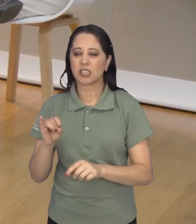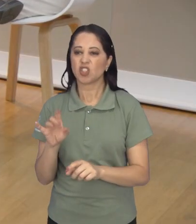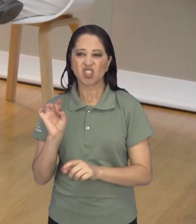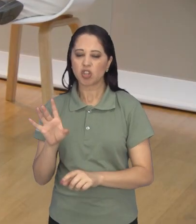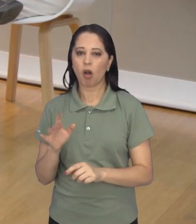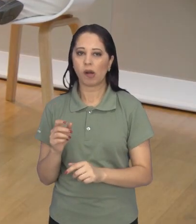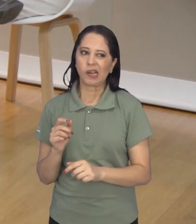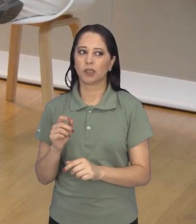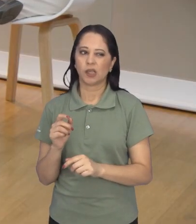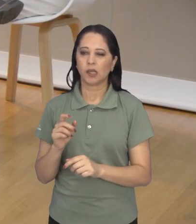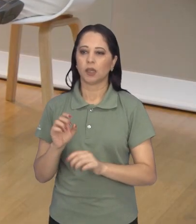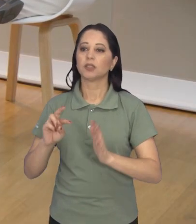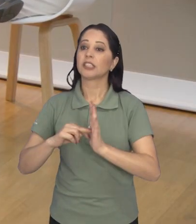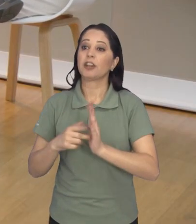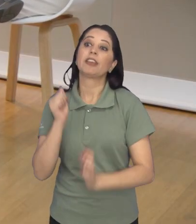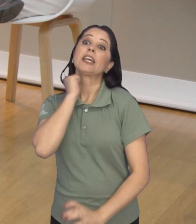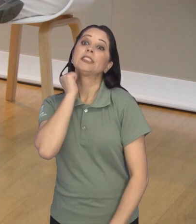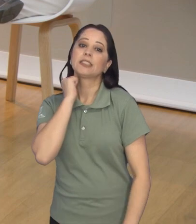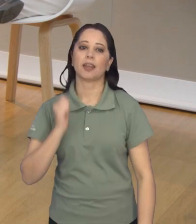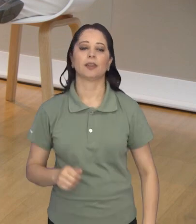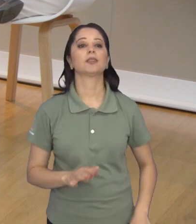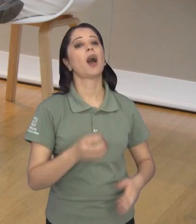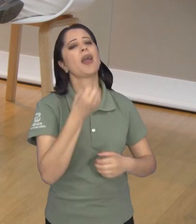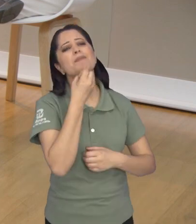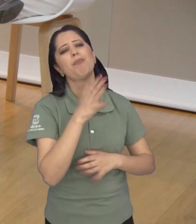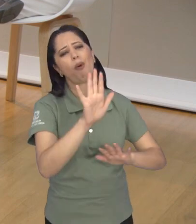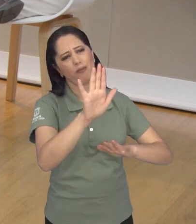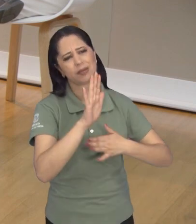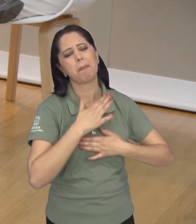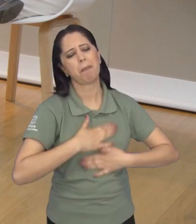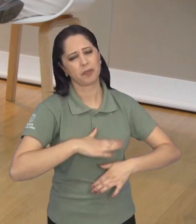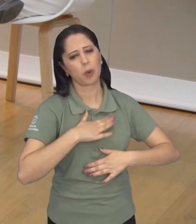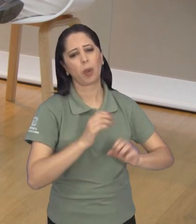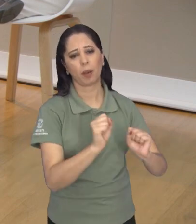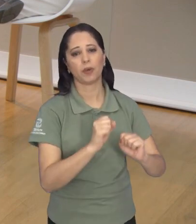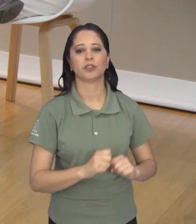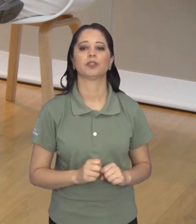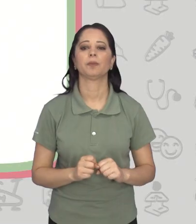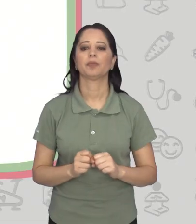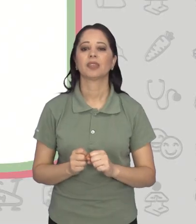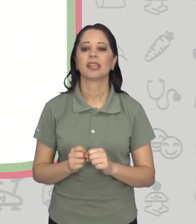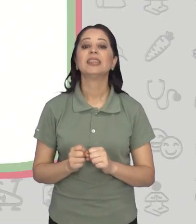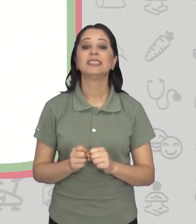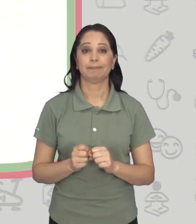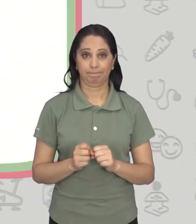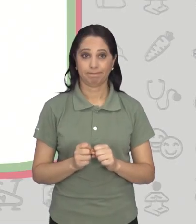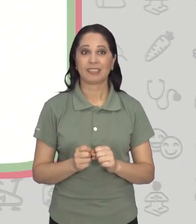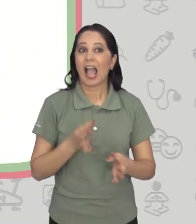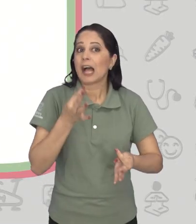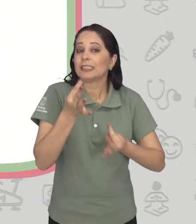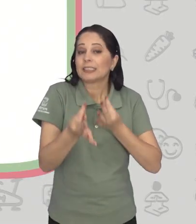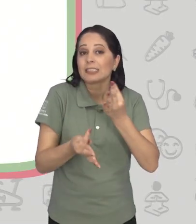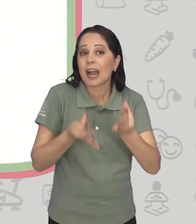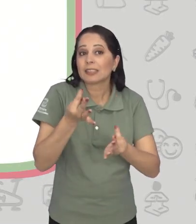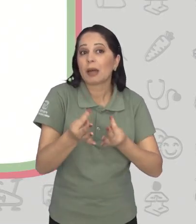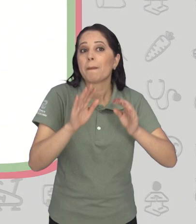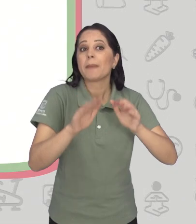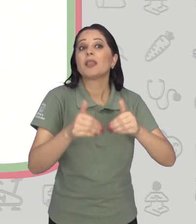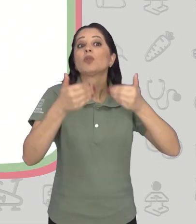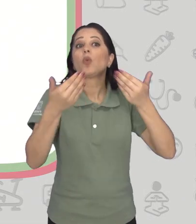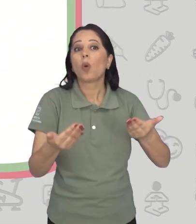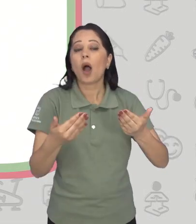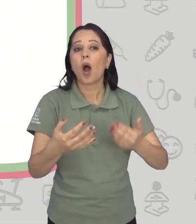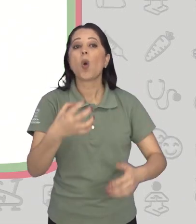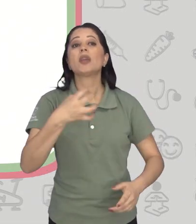estresse, inclusive, né? Que é o mais comum na nossa realidade. Que bom, então a Sandra vai ficar mais tranquila. Quais os tratamentos para essa síndrome e quais os